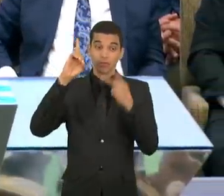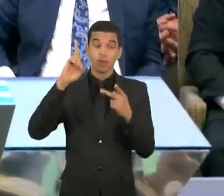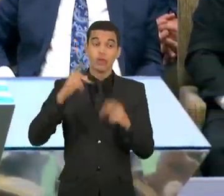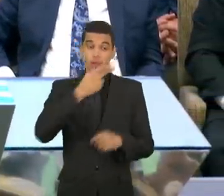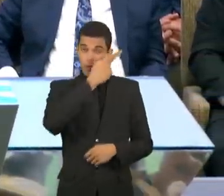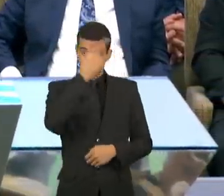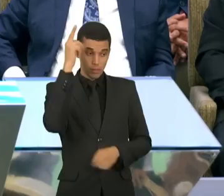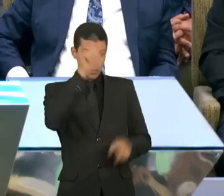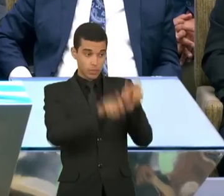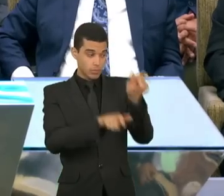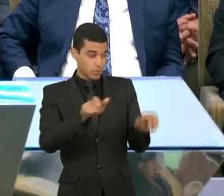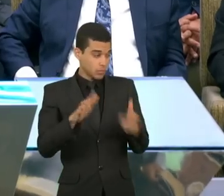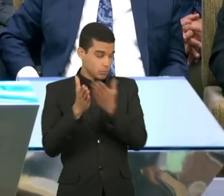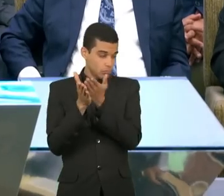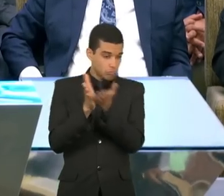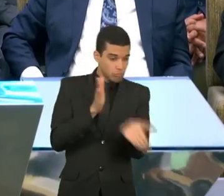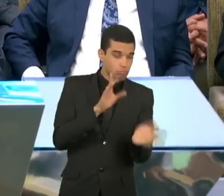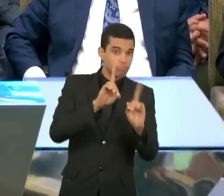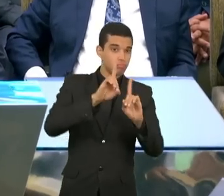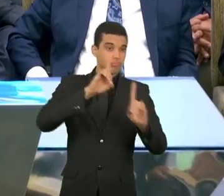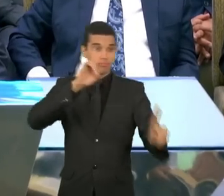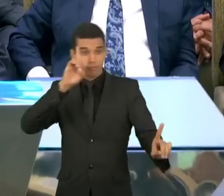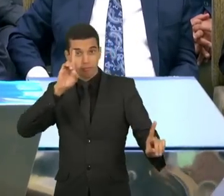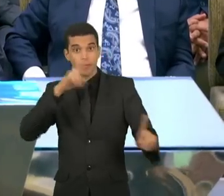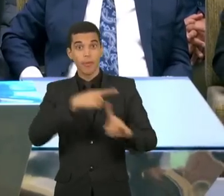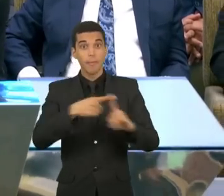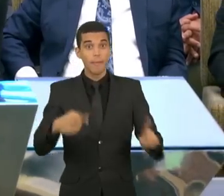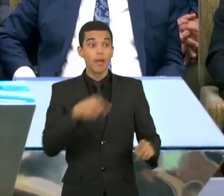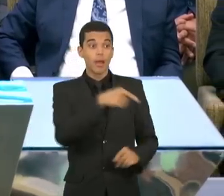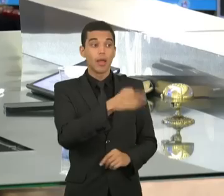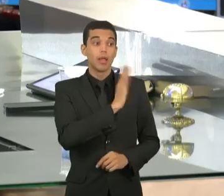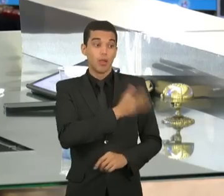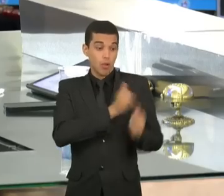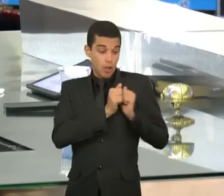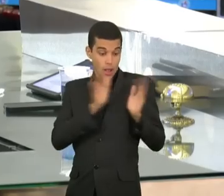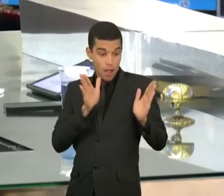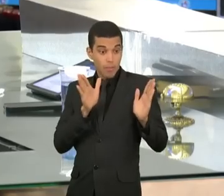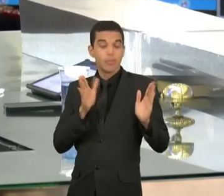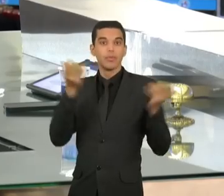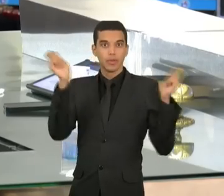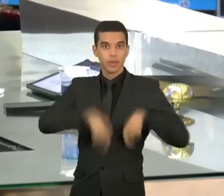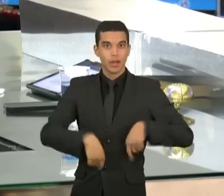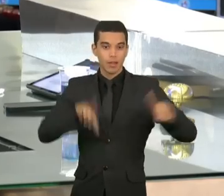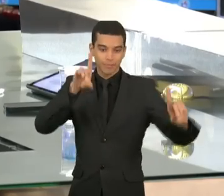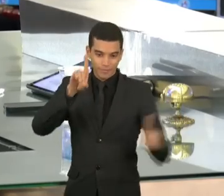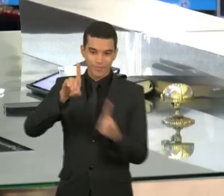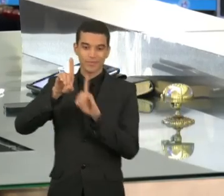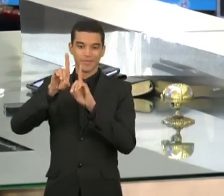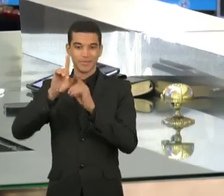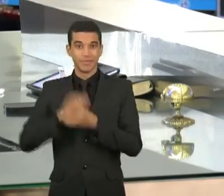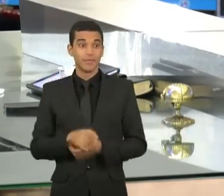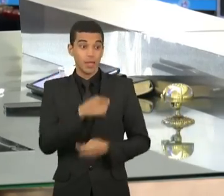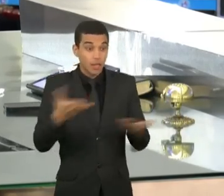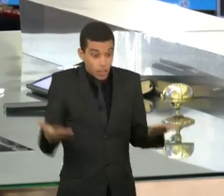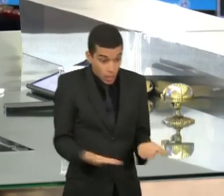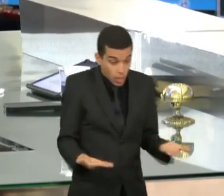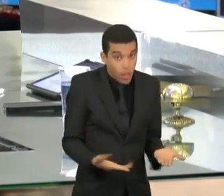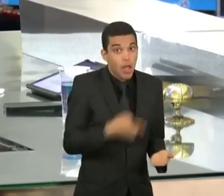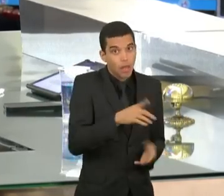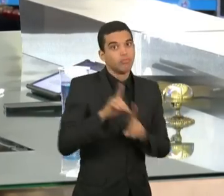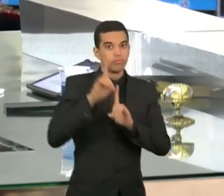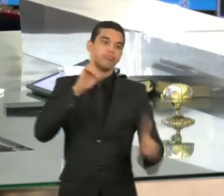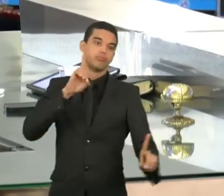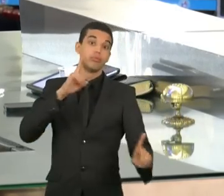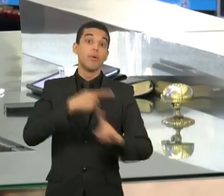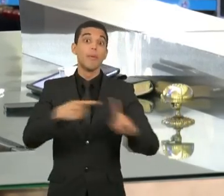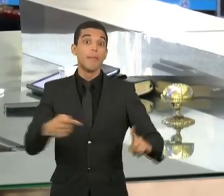até que ele não abra o coração para a graça de Deus. Ele está destituído agora, mas daqui a um segundo, milésima de segundo, ele já